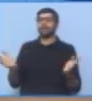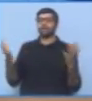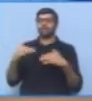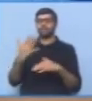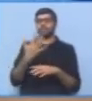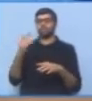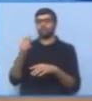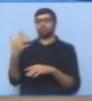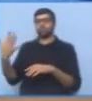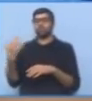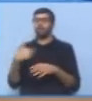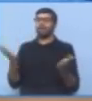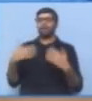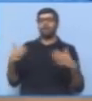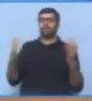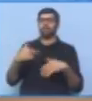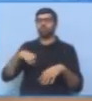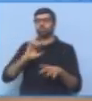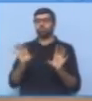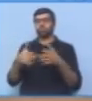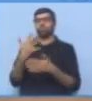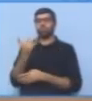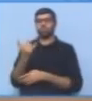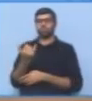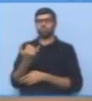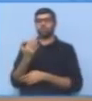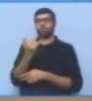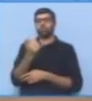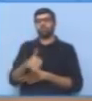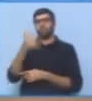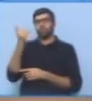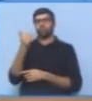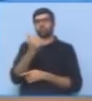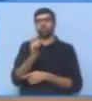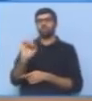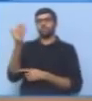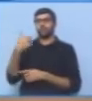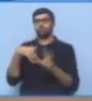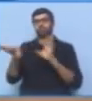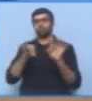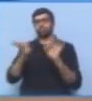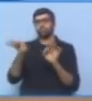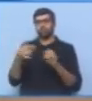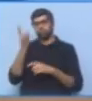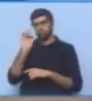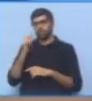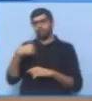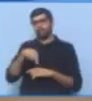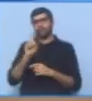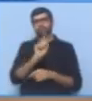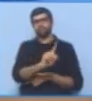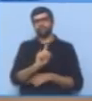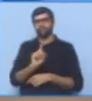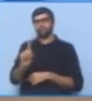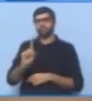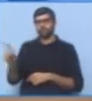5 esteja no local tal, que nós vamos fazer o grupo dos 12. Os 12 melhores e os 12 primeiros vão ser selecionados. Não, ele vai a cada um,